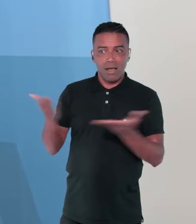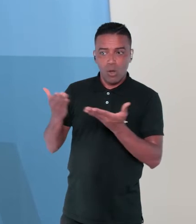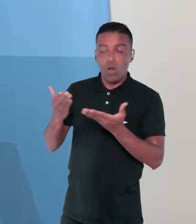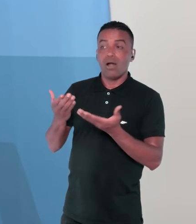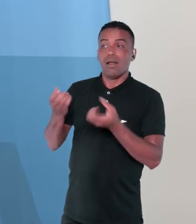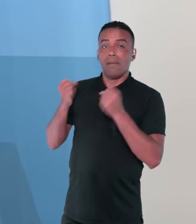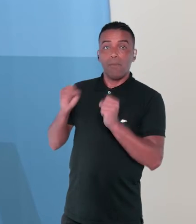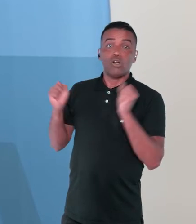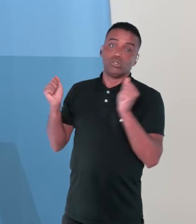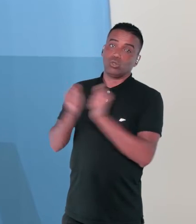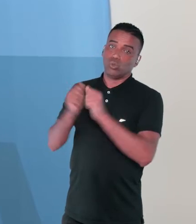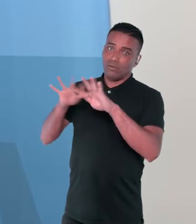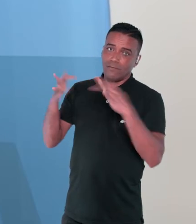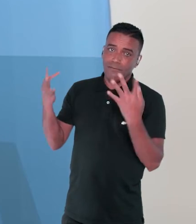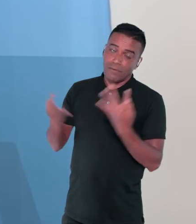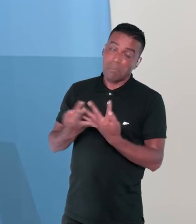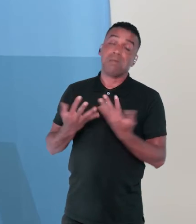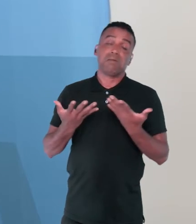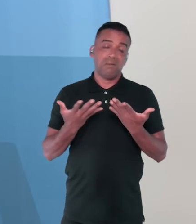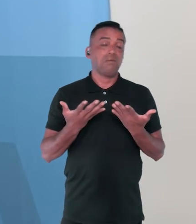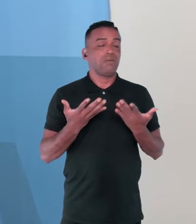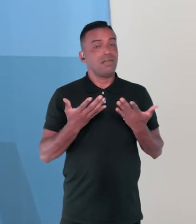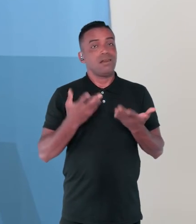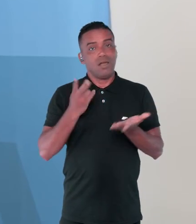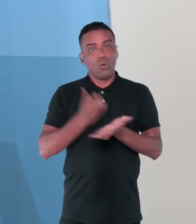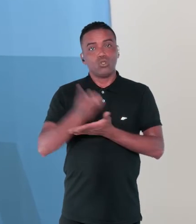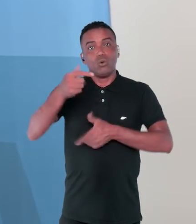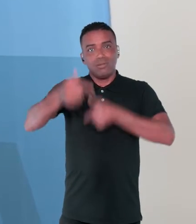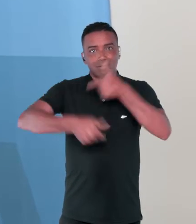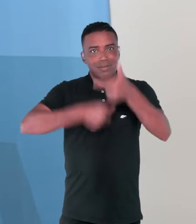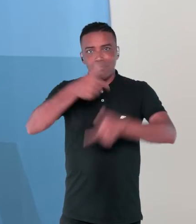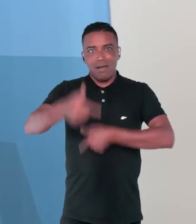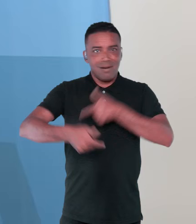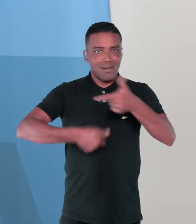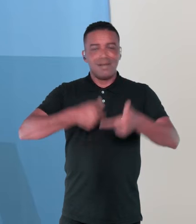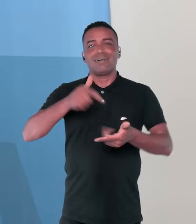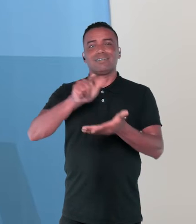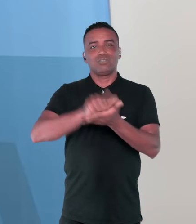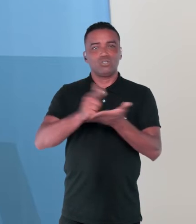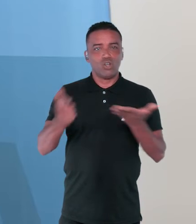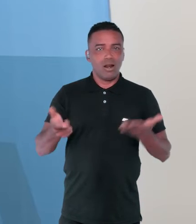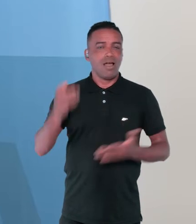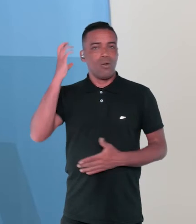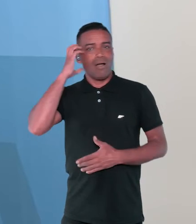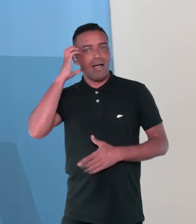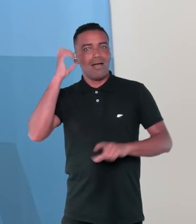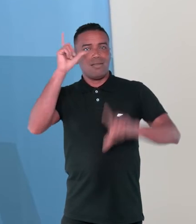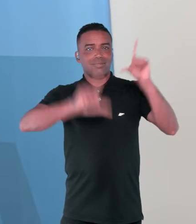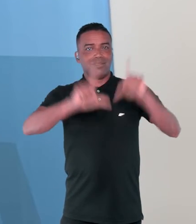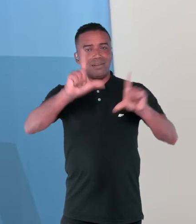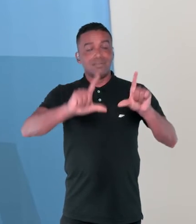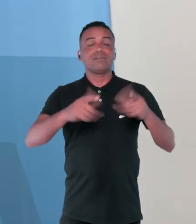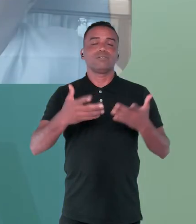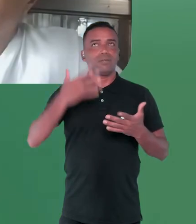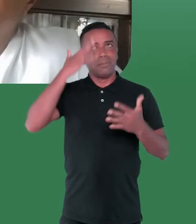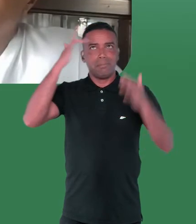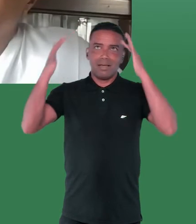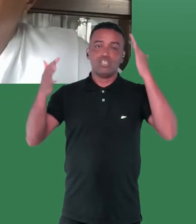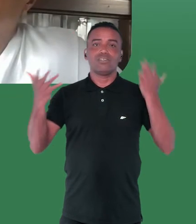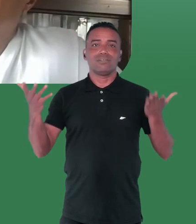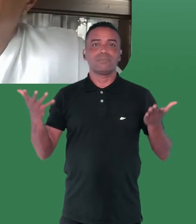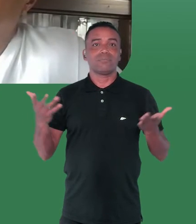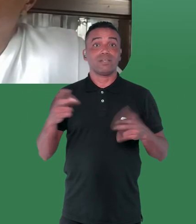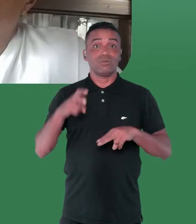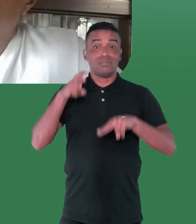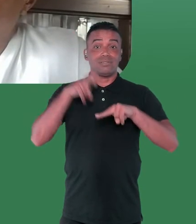poderia dedicar à família um pouco mais, né? Mas você continua trabalhando muito na você rádio, na imagina, TV, imagina. imagina você